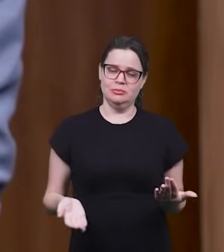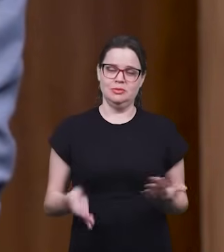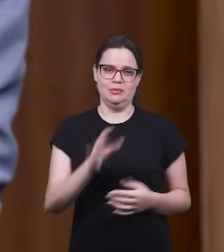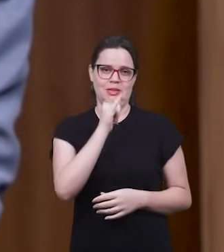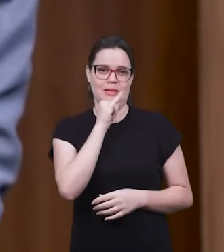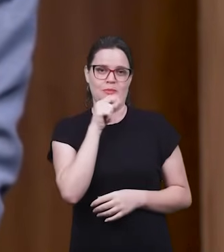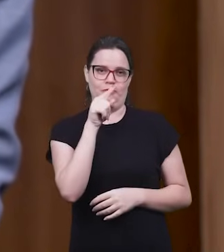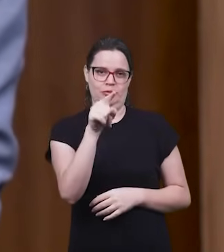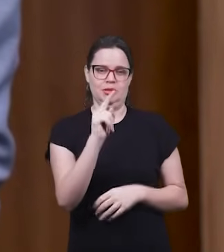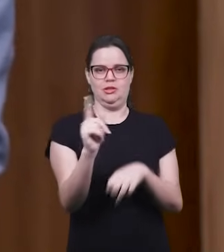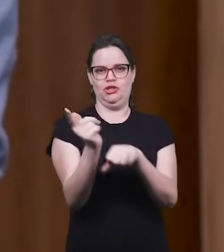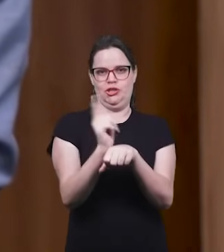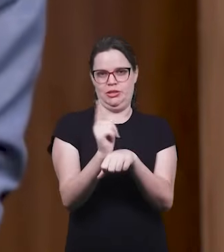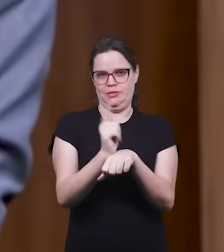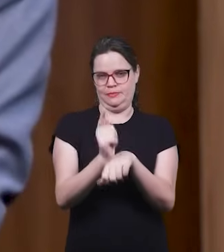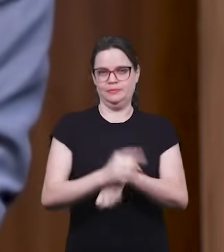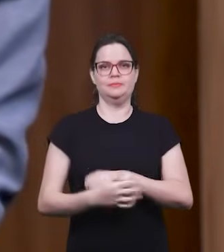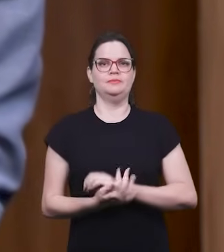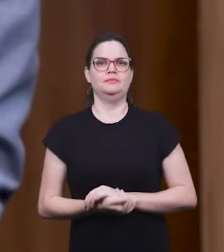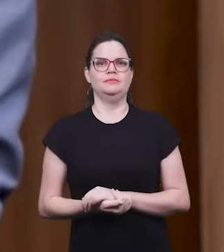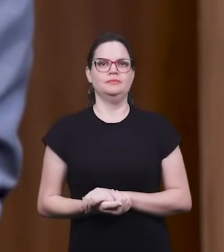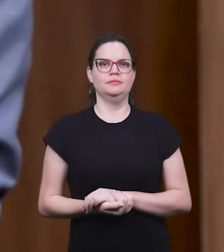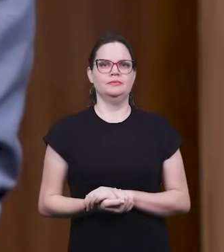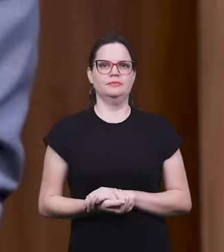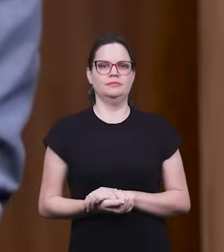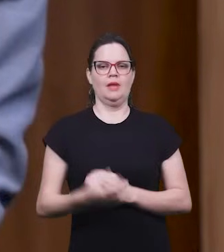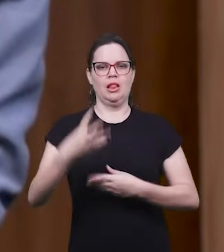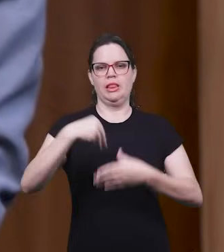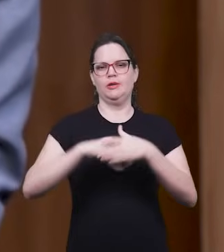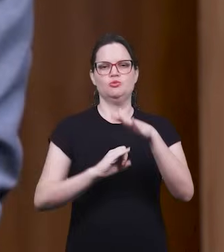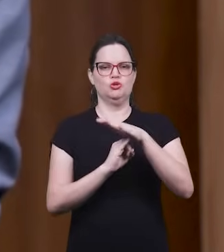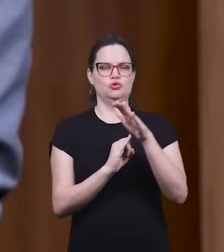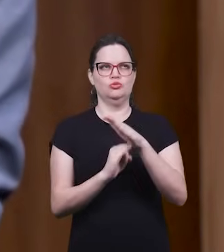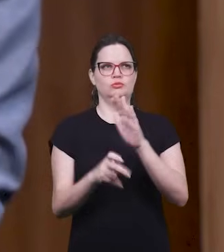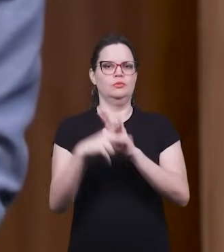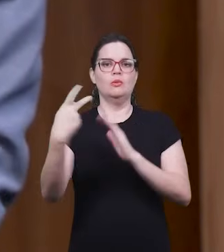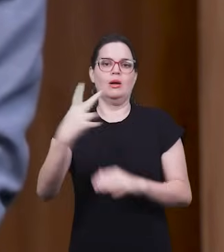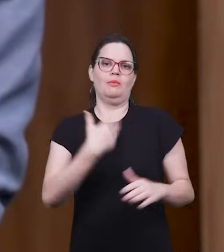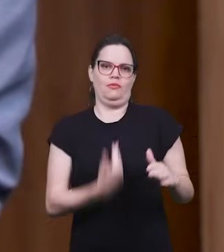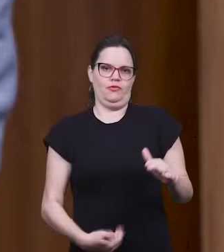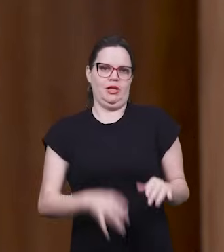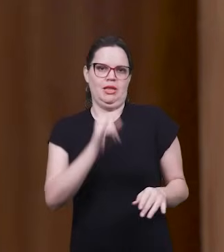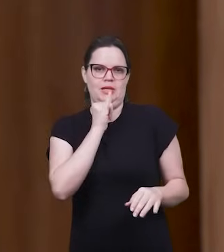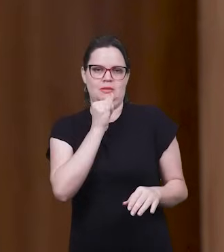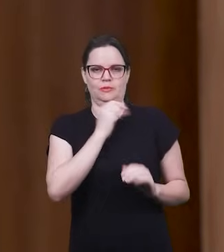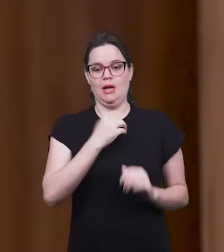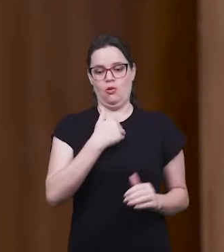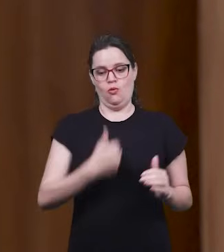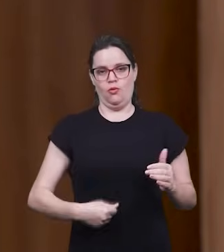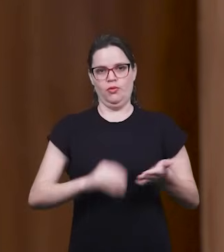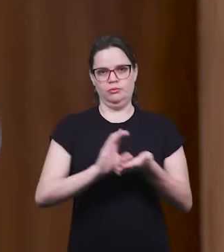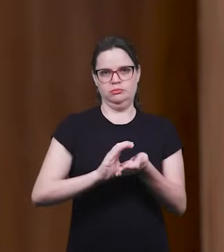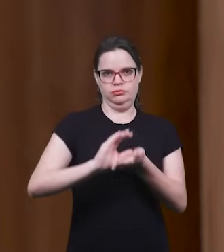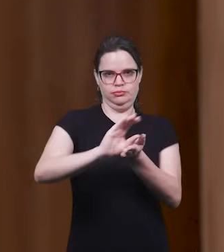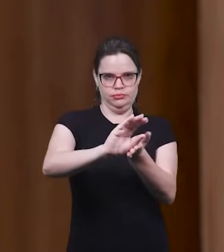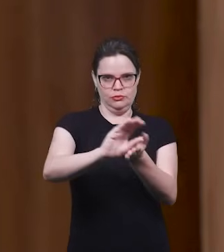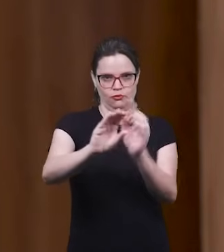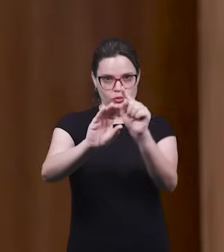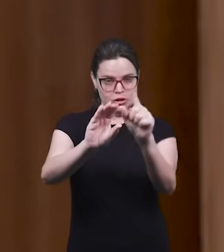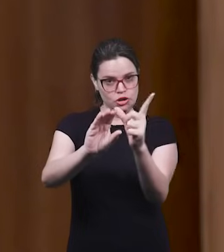Você pega, a gestão, vamos dizer, institucional, do governo, e te dá uma verba e